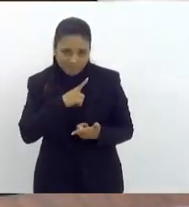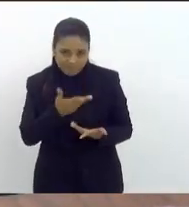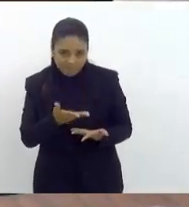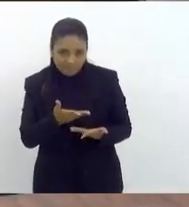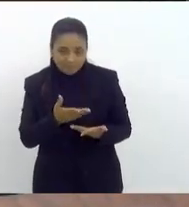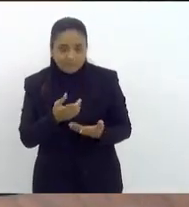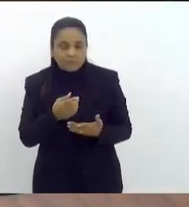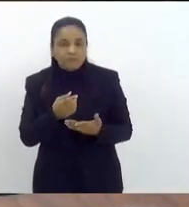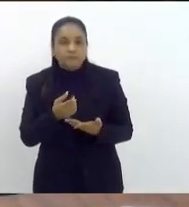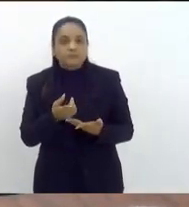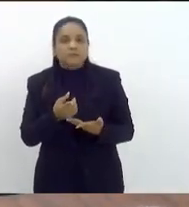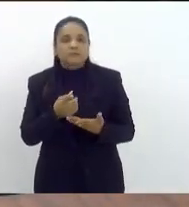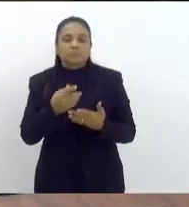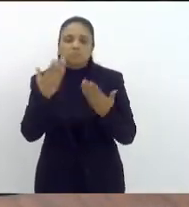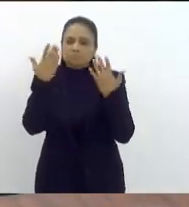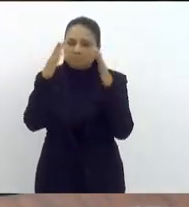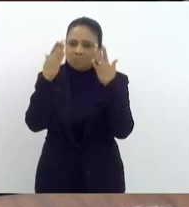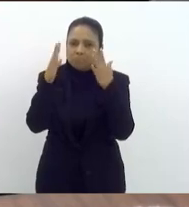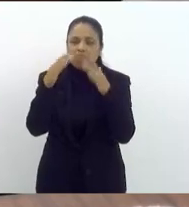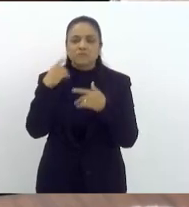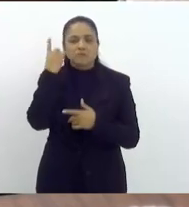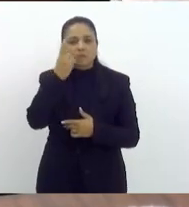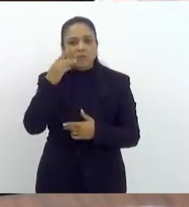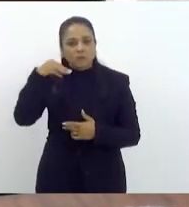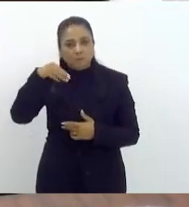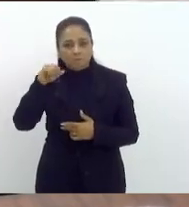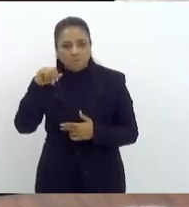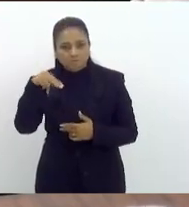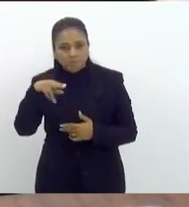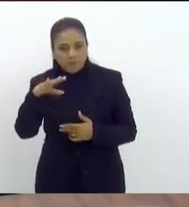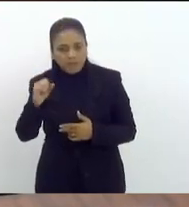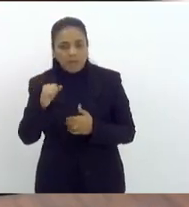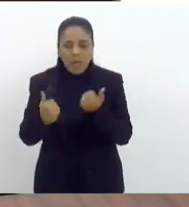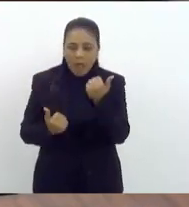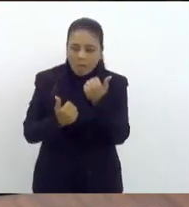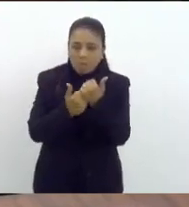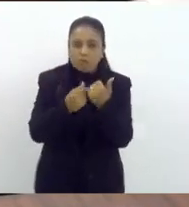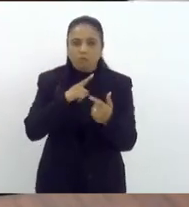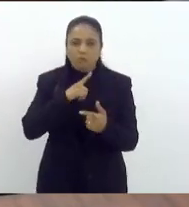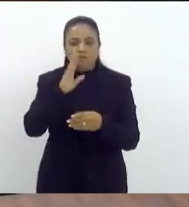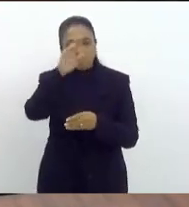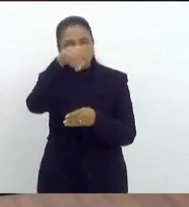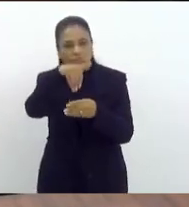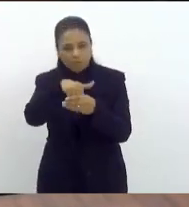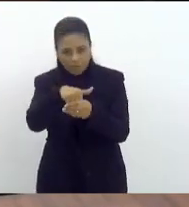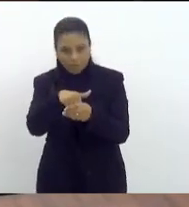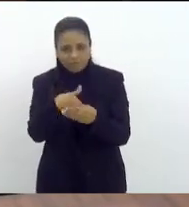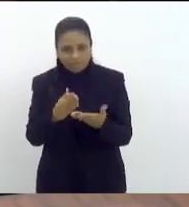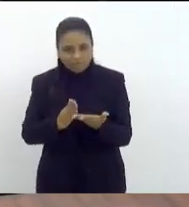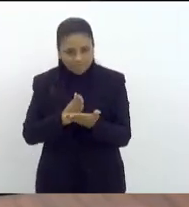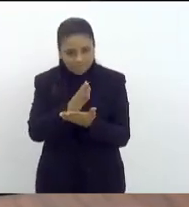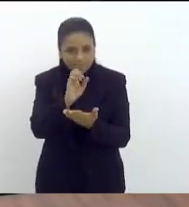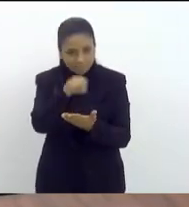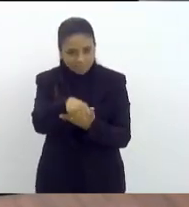nosso deputado Carlos Mickey pela iniciativa de ser que tenha o meu apoio e meu voto é favorável